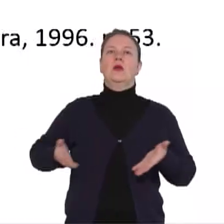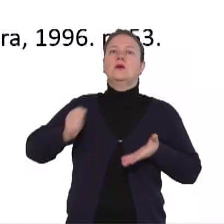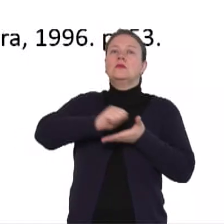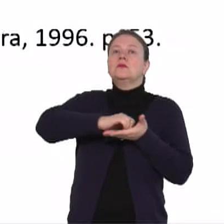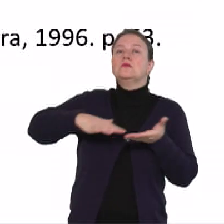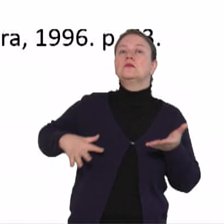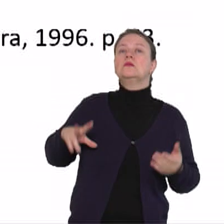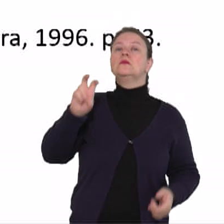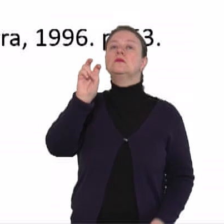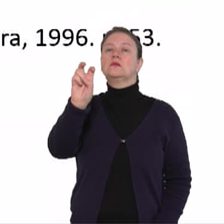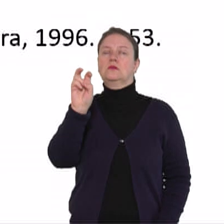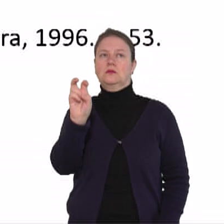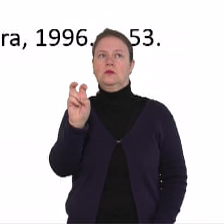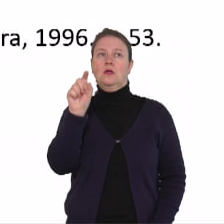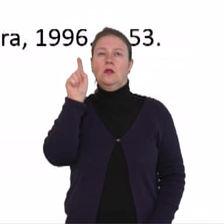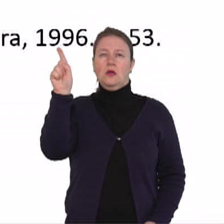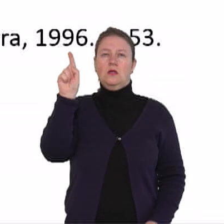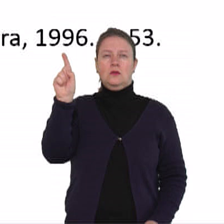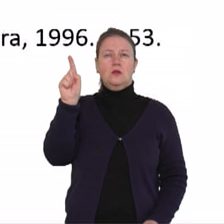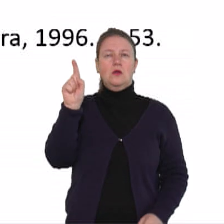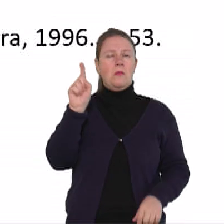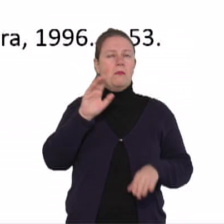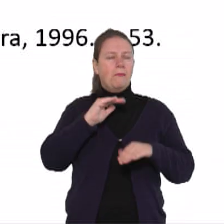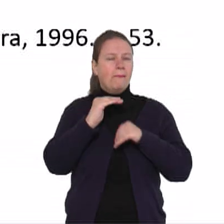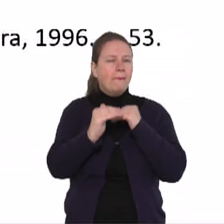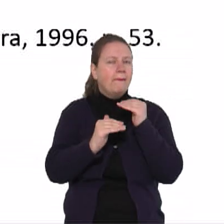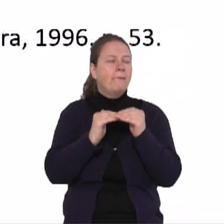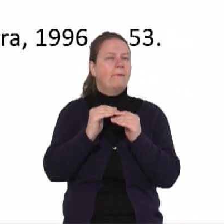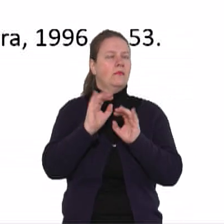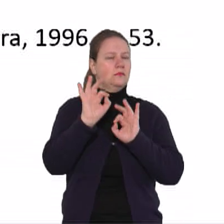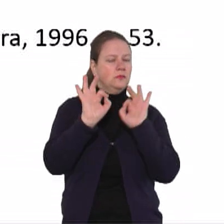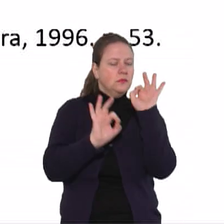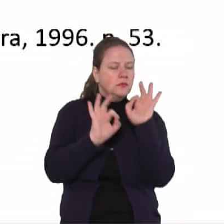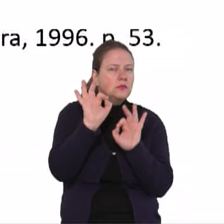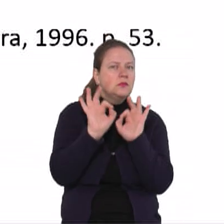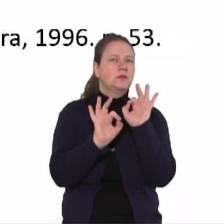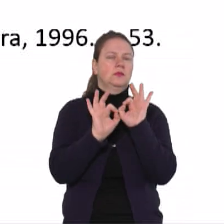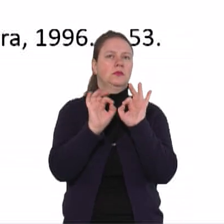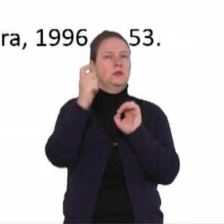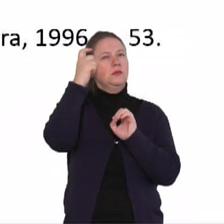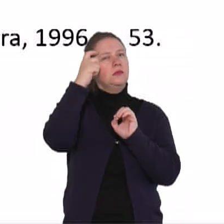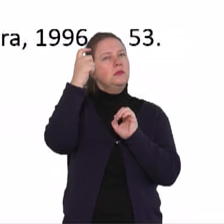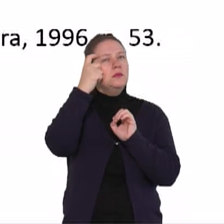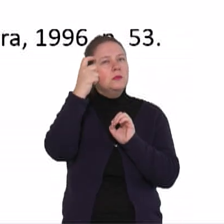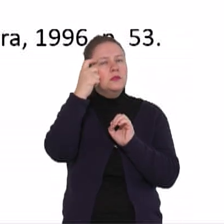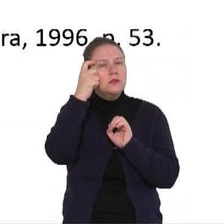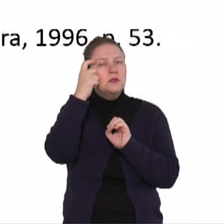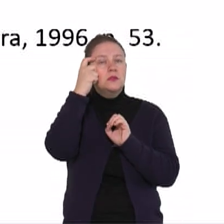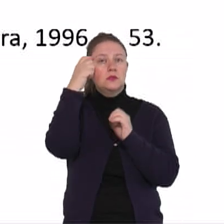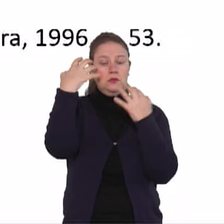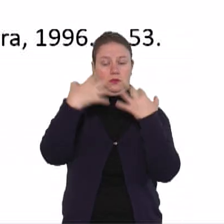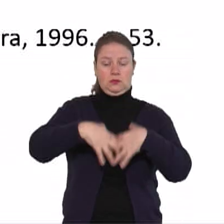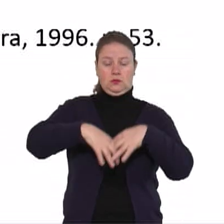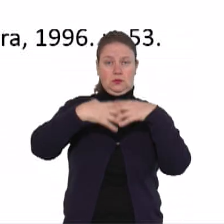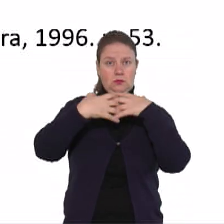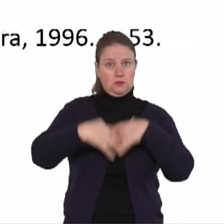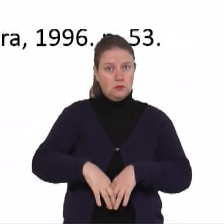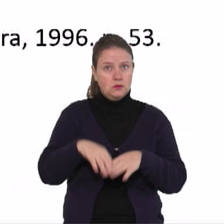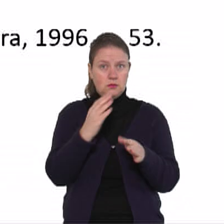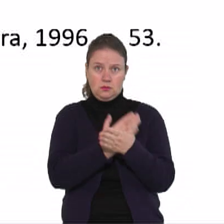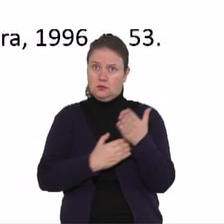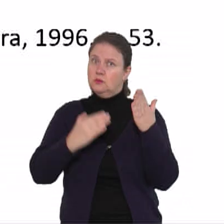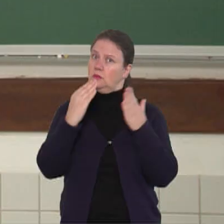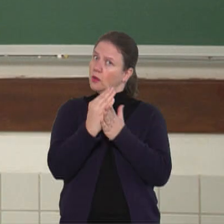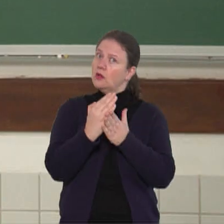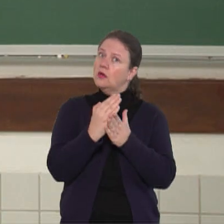número 5. Essa atividade é um pouquinho mais elaborada, então pode ser que você tenha que pensar um pouco mais, refletir um pouco mais, né? Por isso que eu